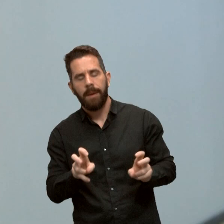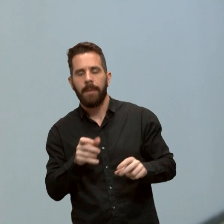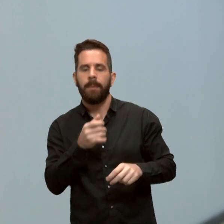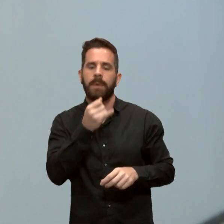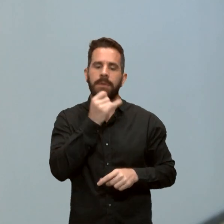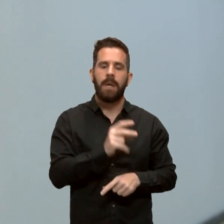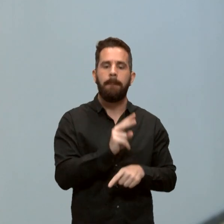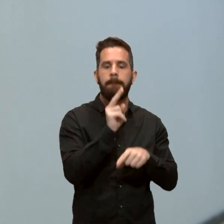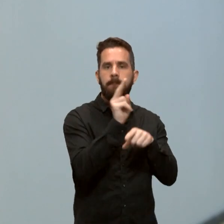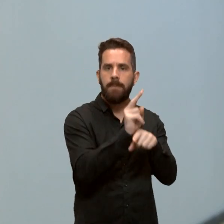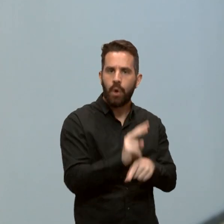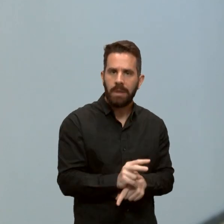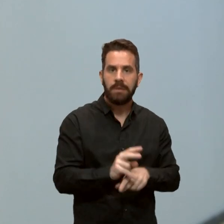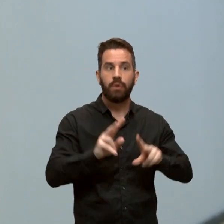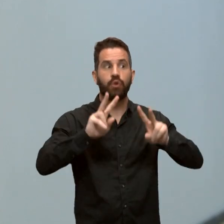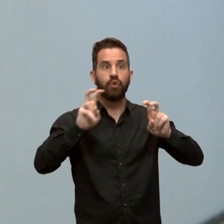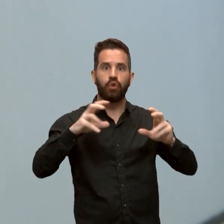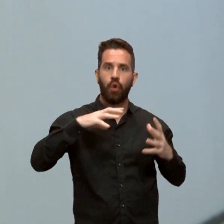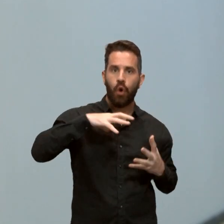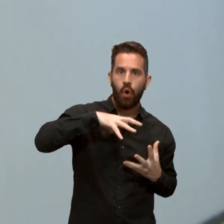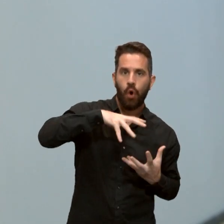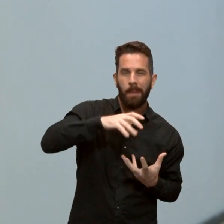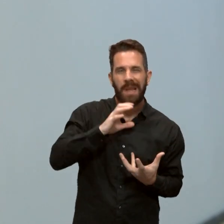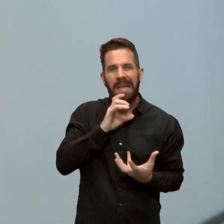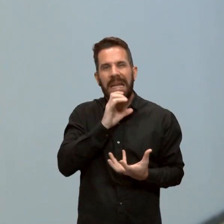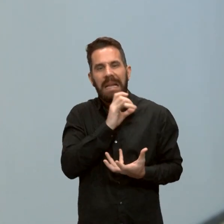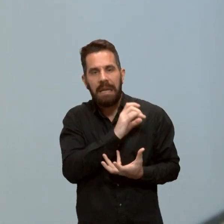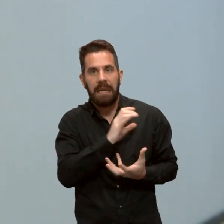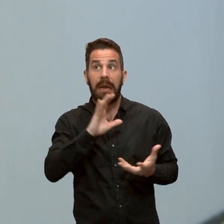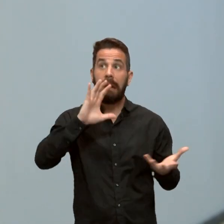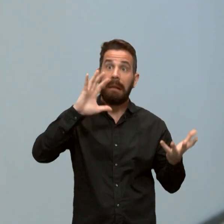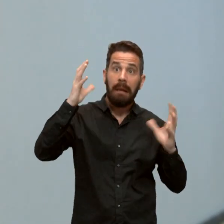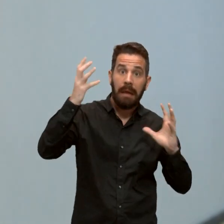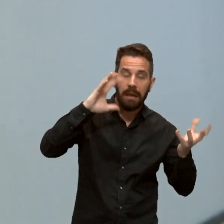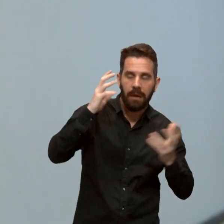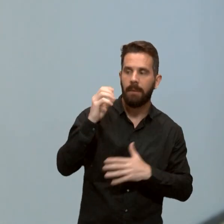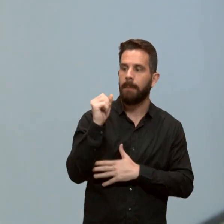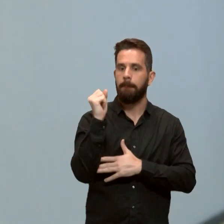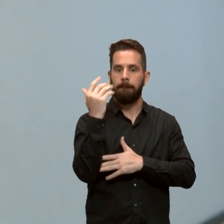proteção assim, do clima, da floresta, da